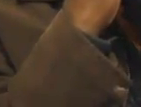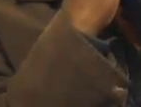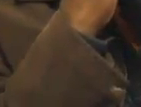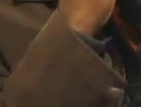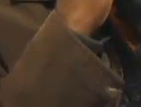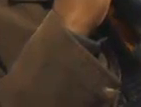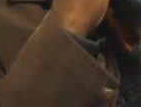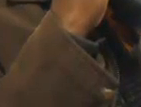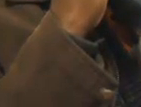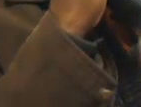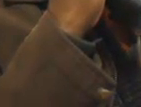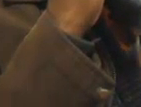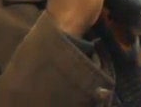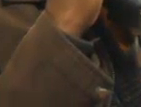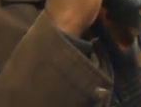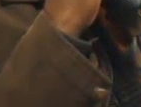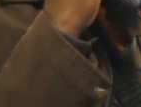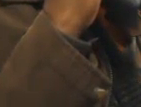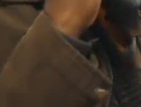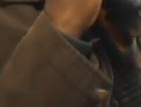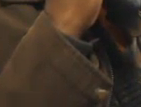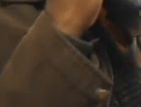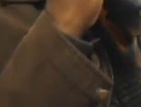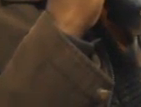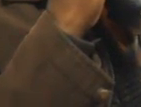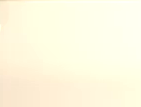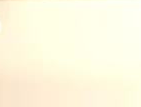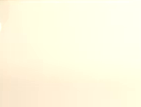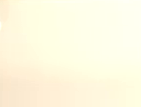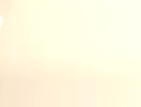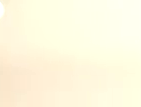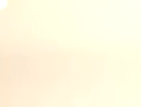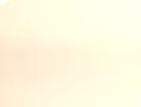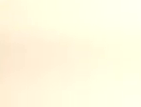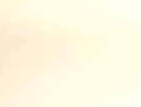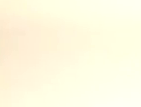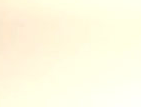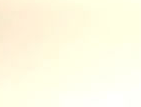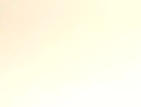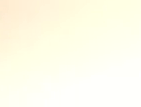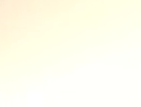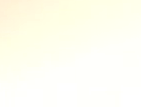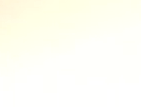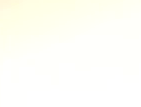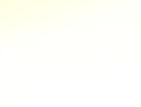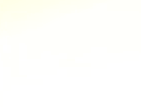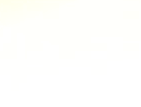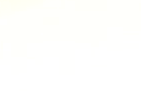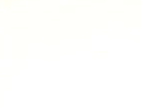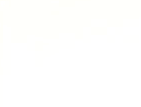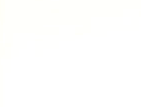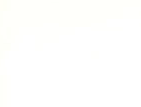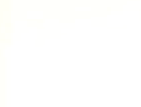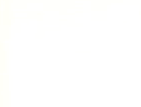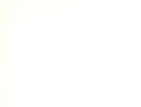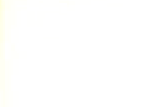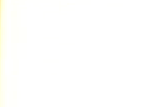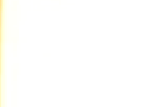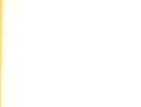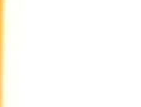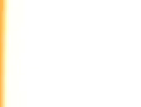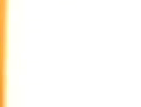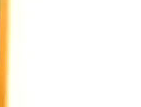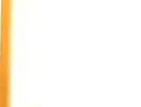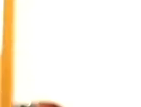por telefone e por e-mail, tendo a garantia de sigilo. A ouvidoria funciona na sala 114 do